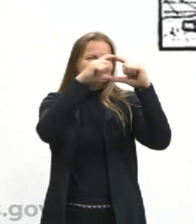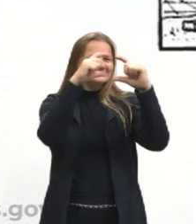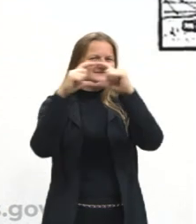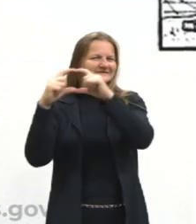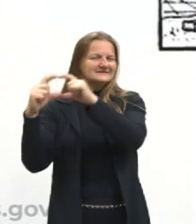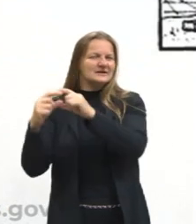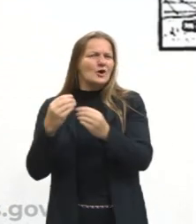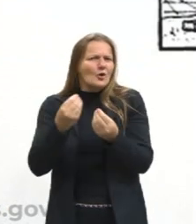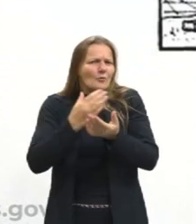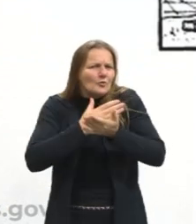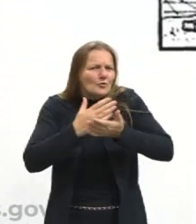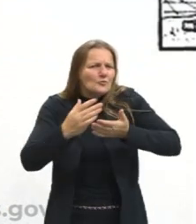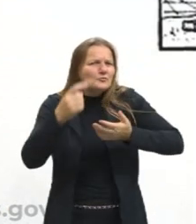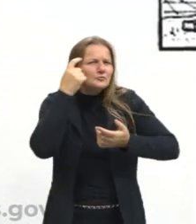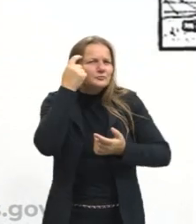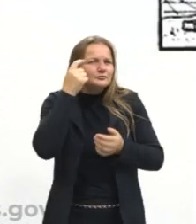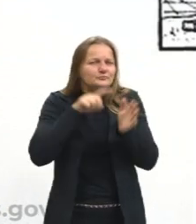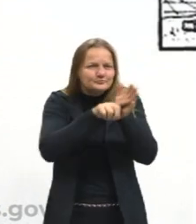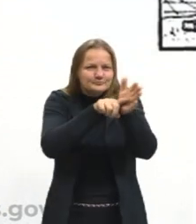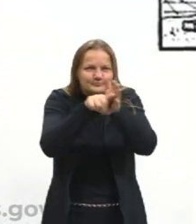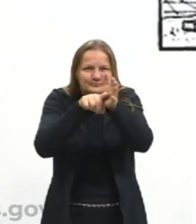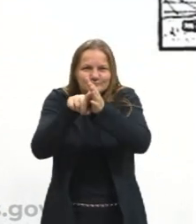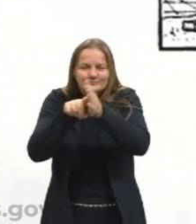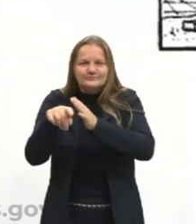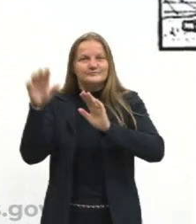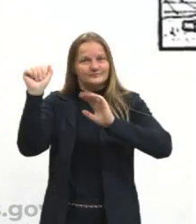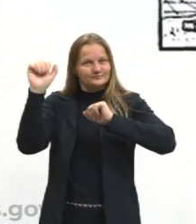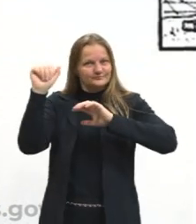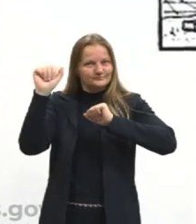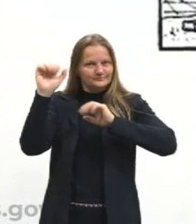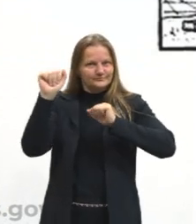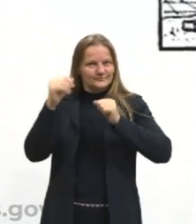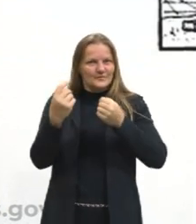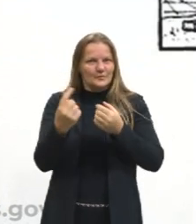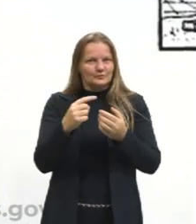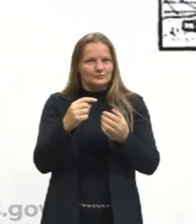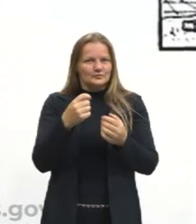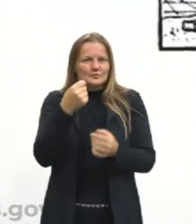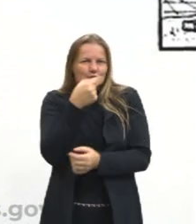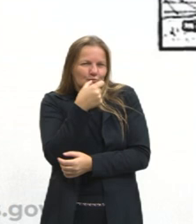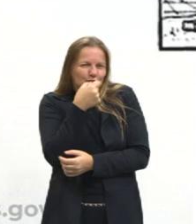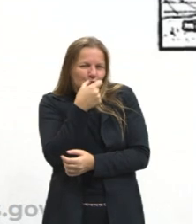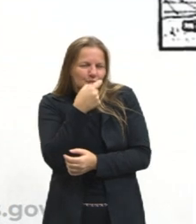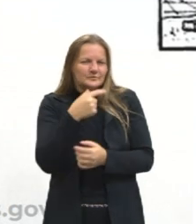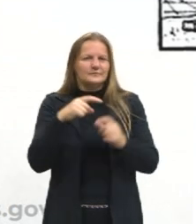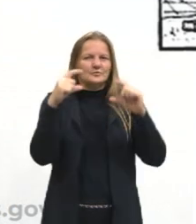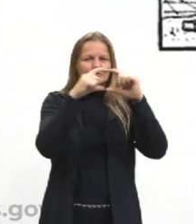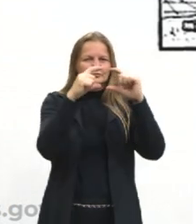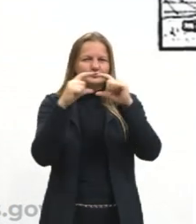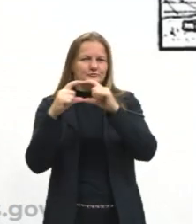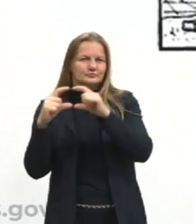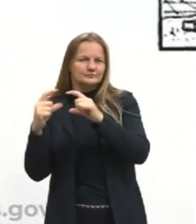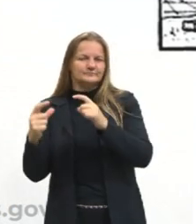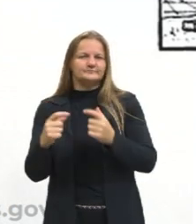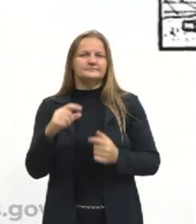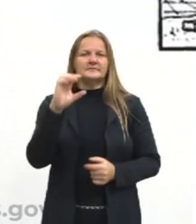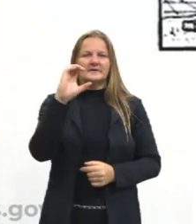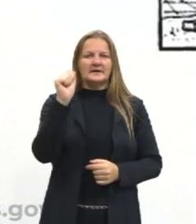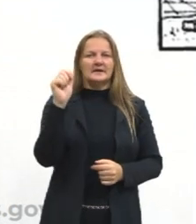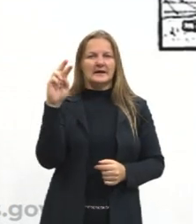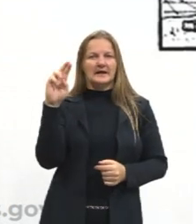formas e começarmos a analisar uma charge uma tira um cartoon